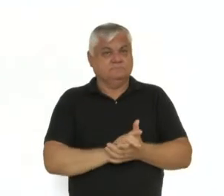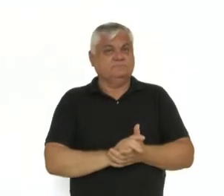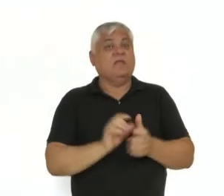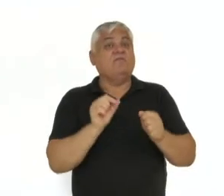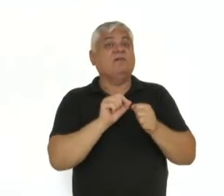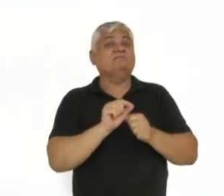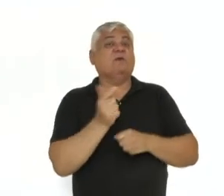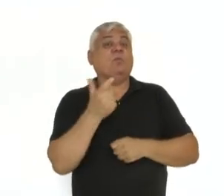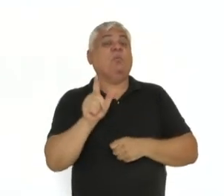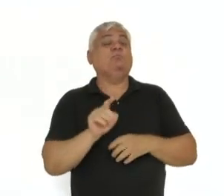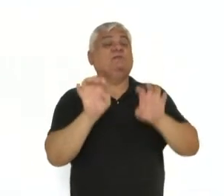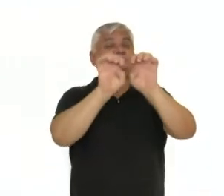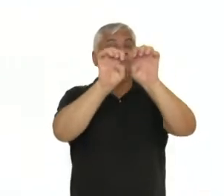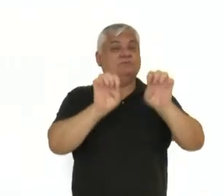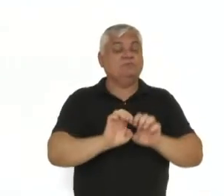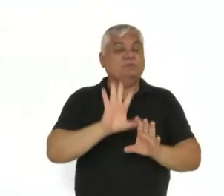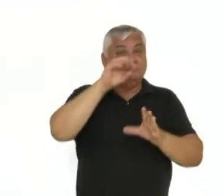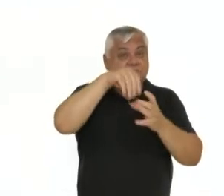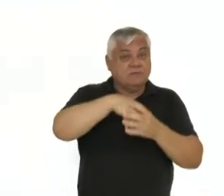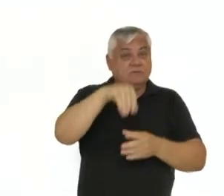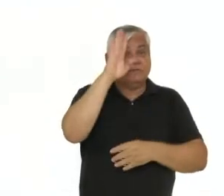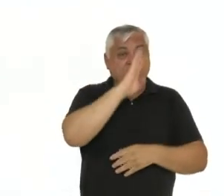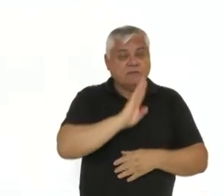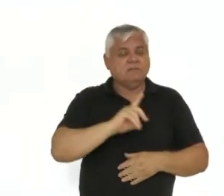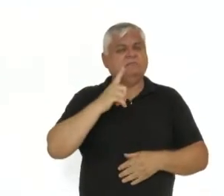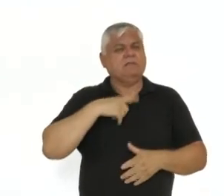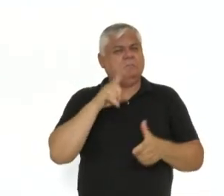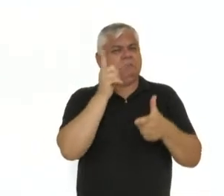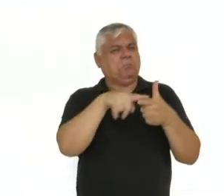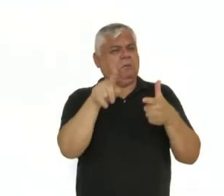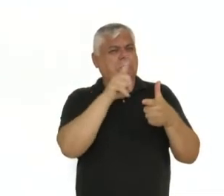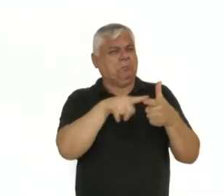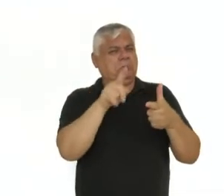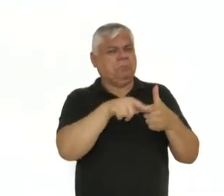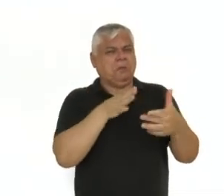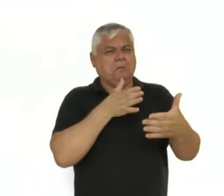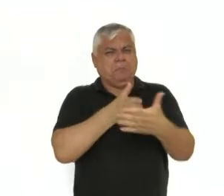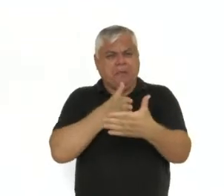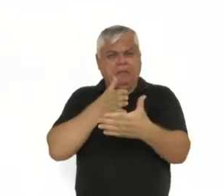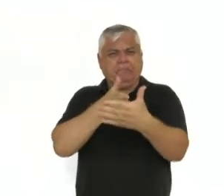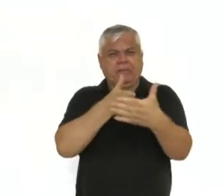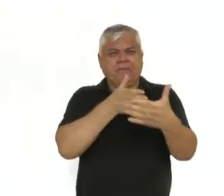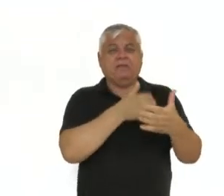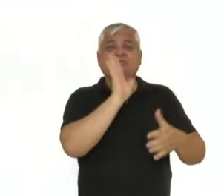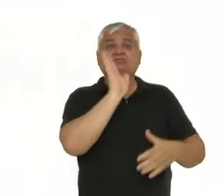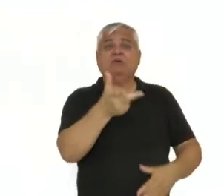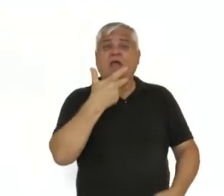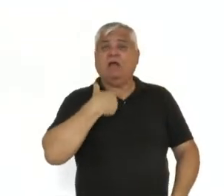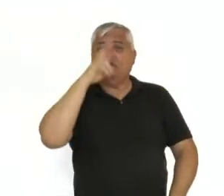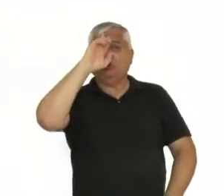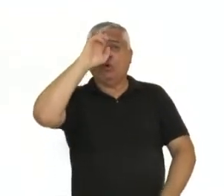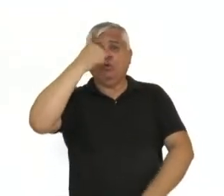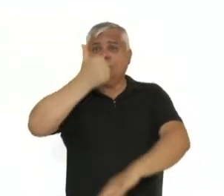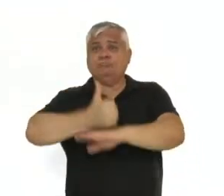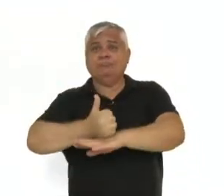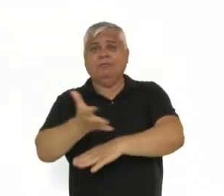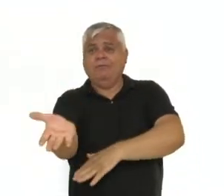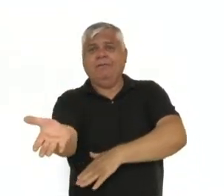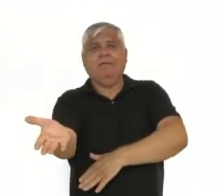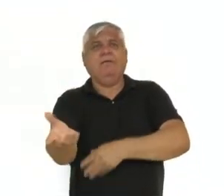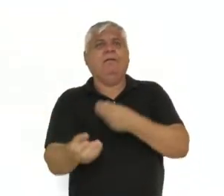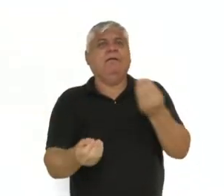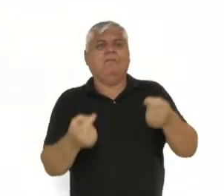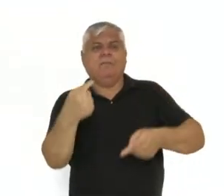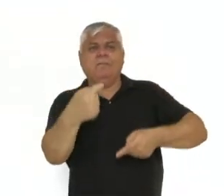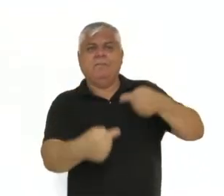Dentro do cenário brasileiro, isso enfrenta várias barreiras, visto que as terras já possuem dono. E aí entra nesse contraponto